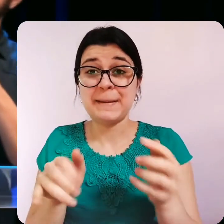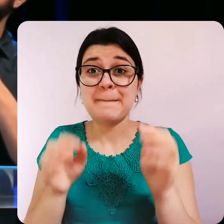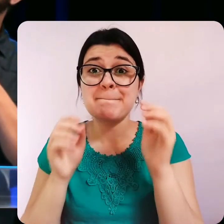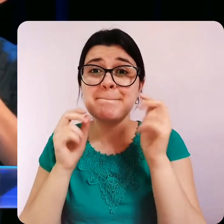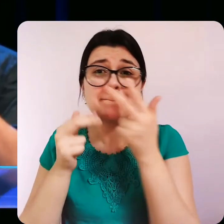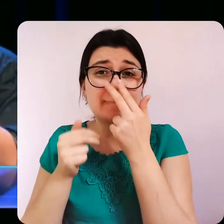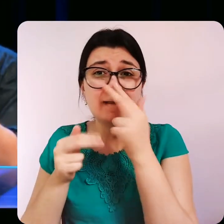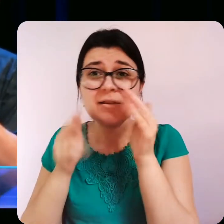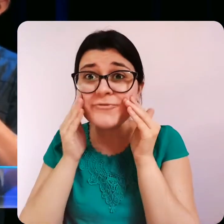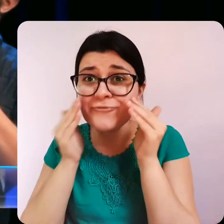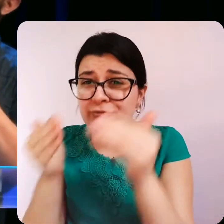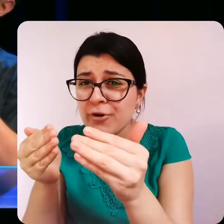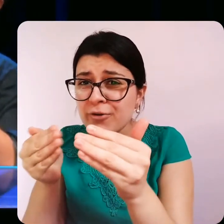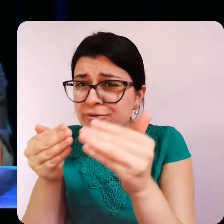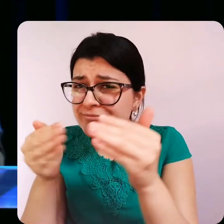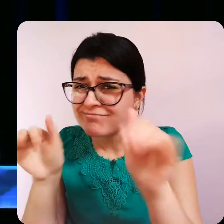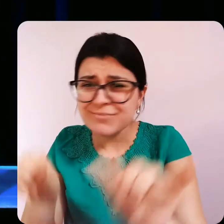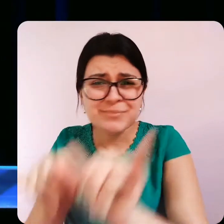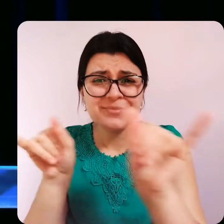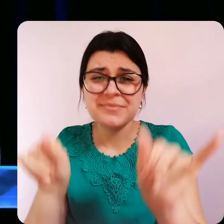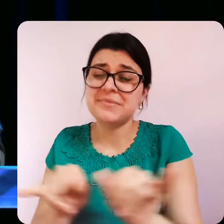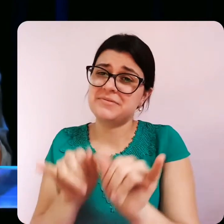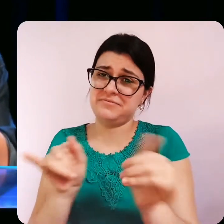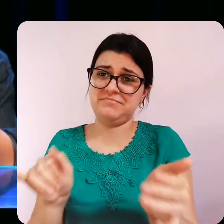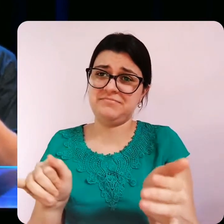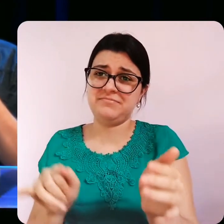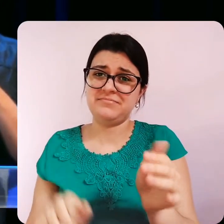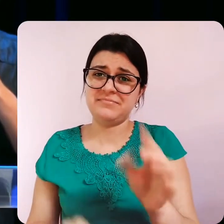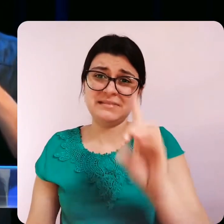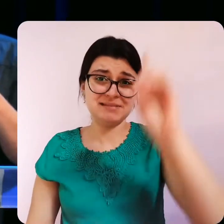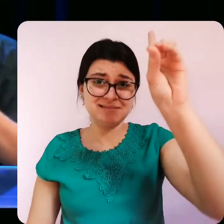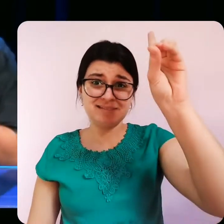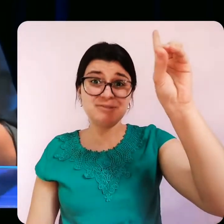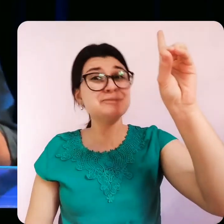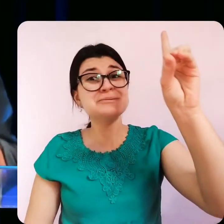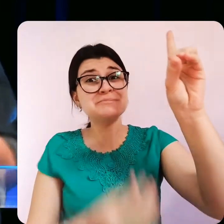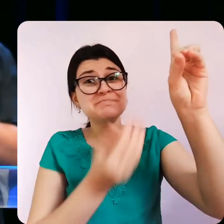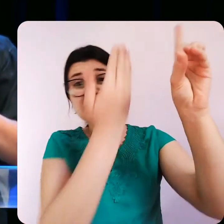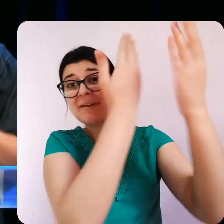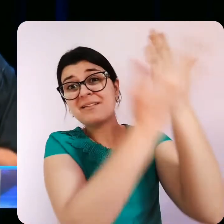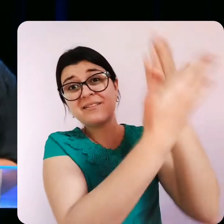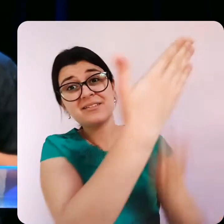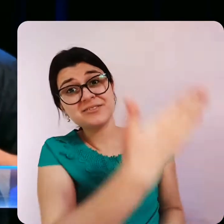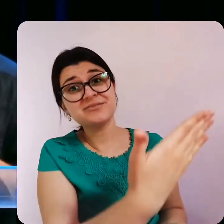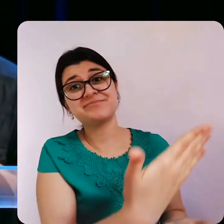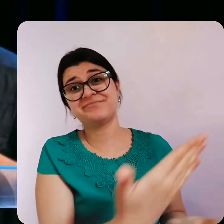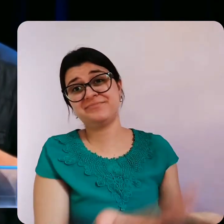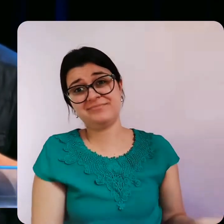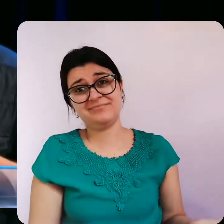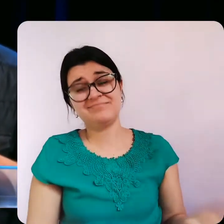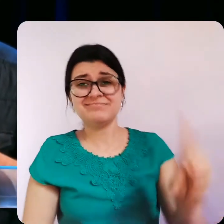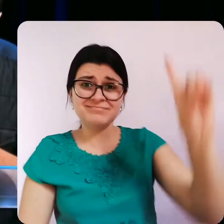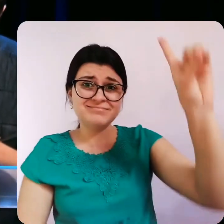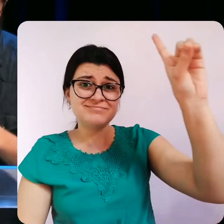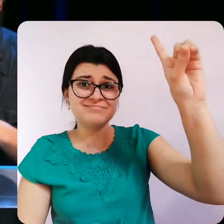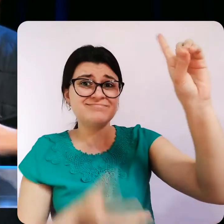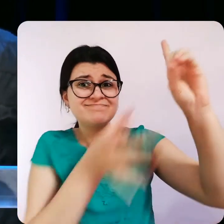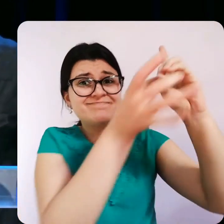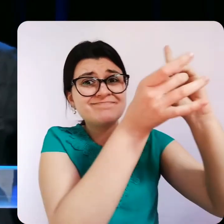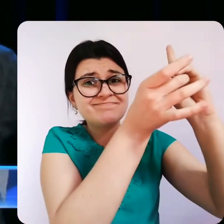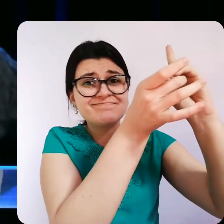nós não temos acesso ao nosso relacionamento de pai, de Deus como pai, porque nós estamos escravos aos princípios elementares deste